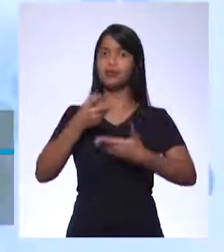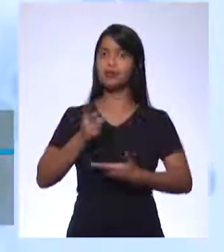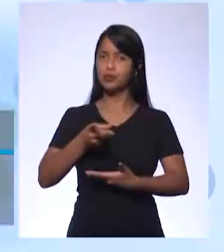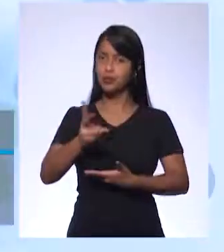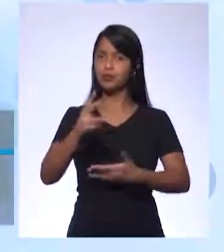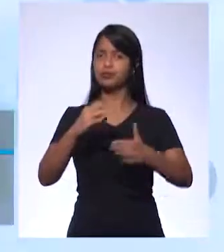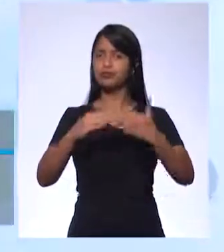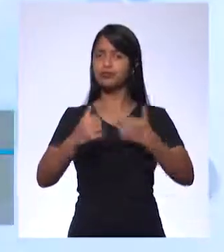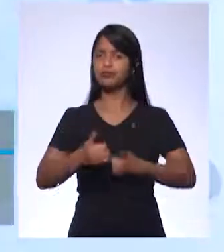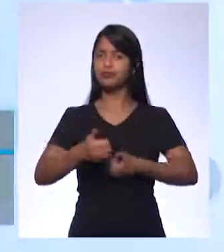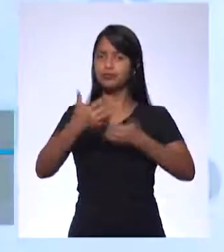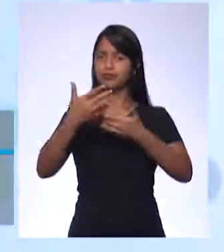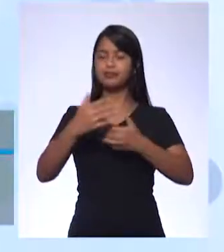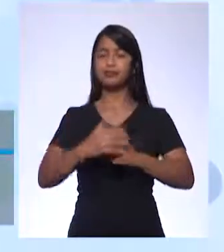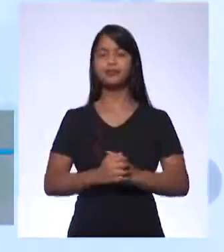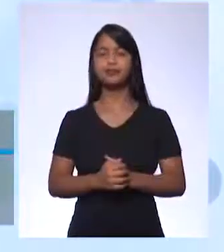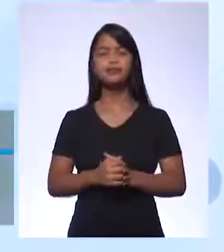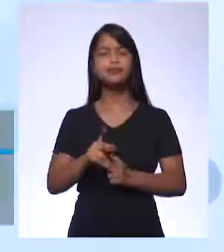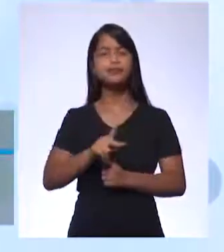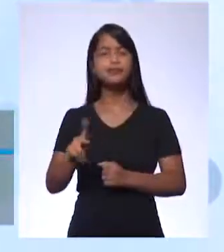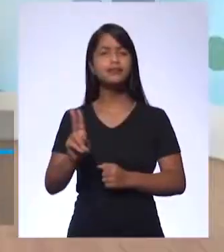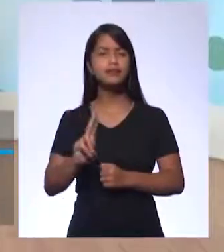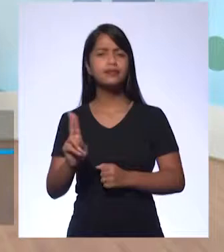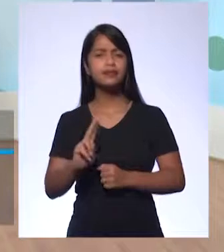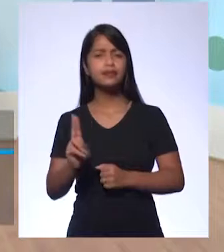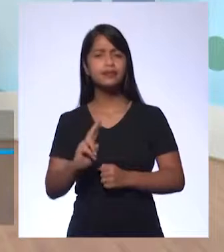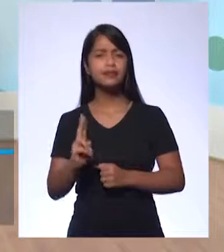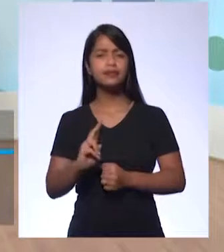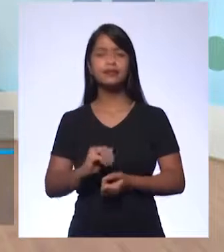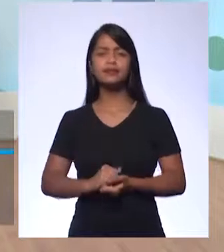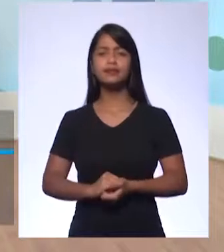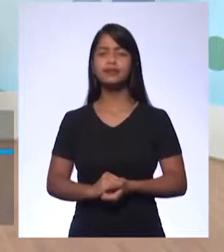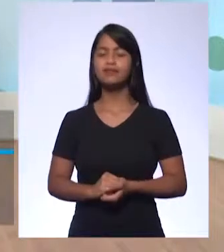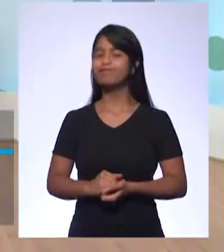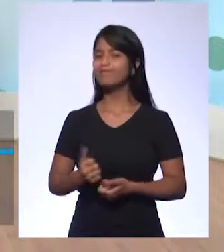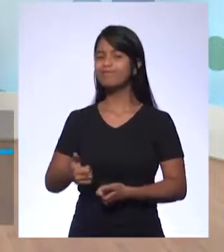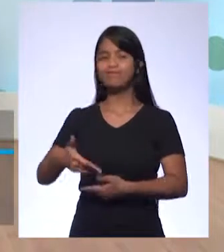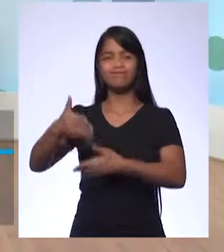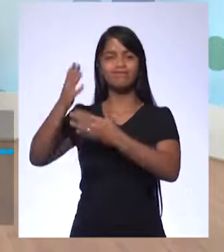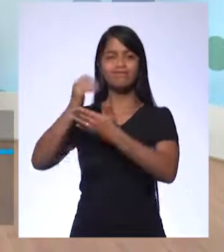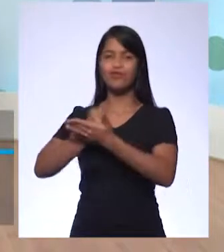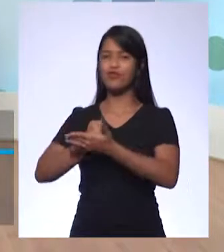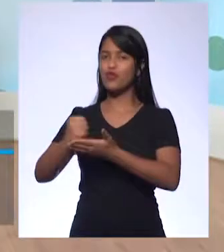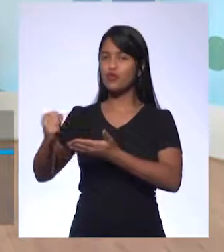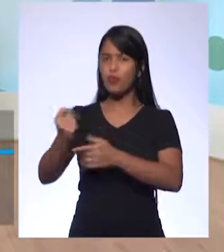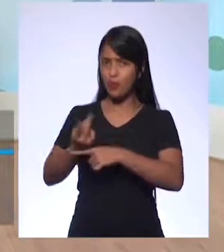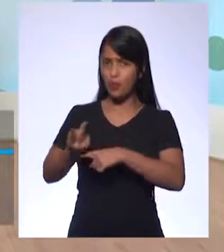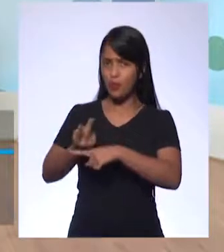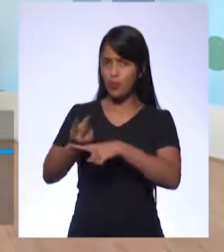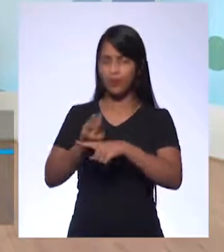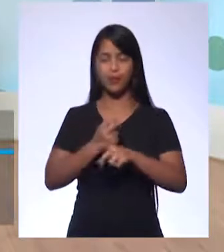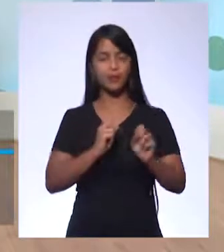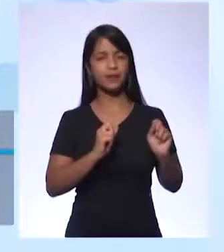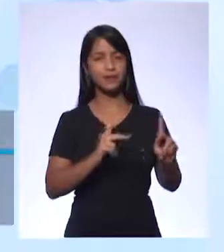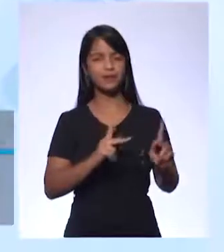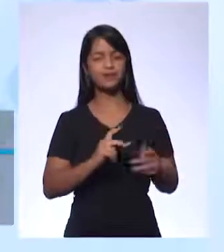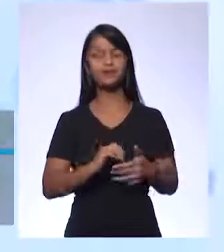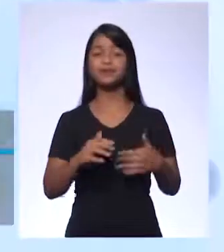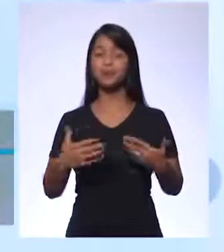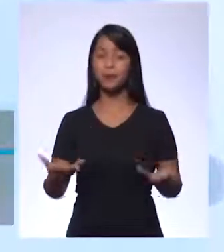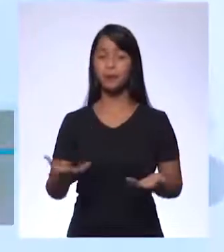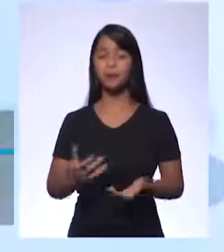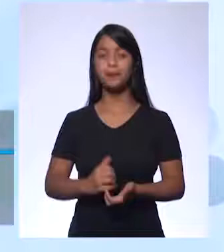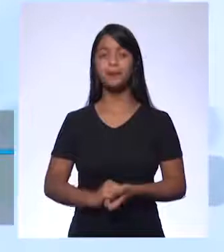aí com a professora. Como que é o nome da professora? Passou? Passou. Ah, Eu encontro de novo. tá bom. Gente, então